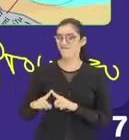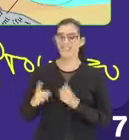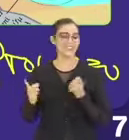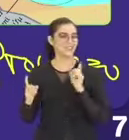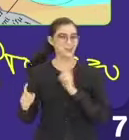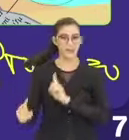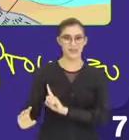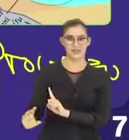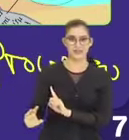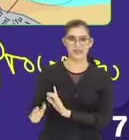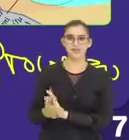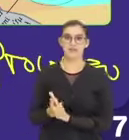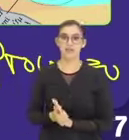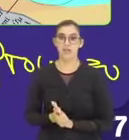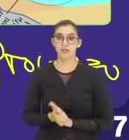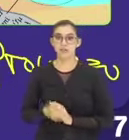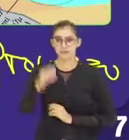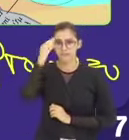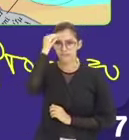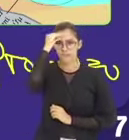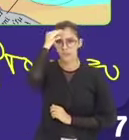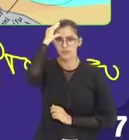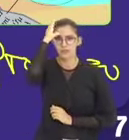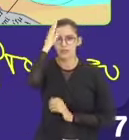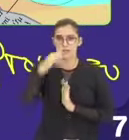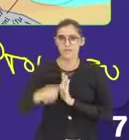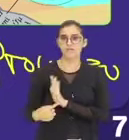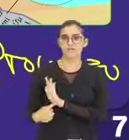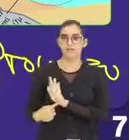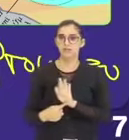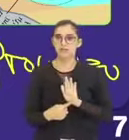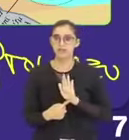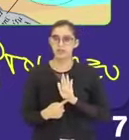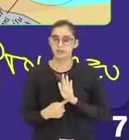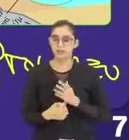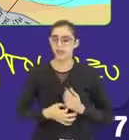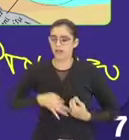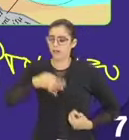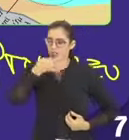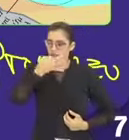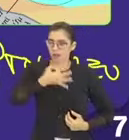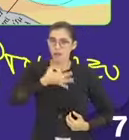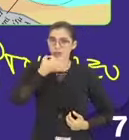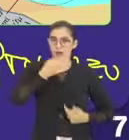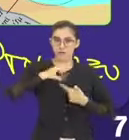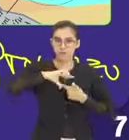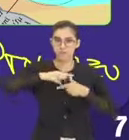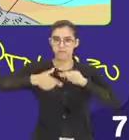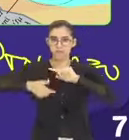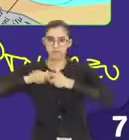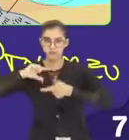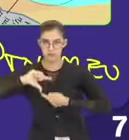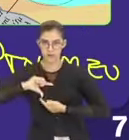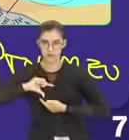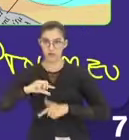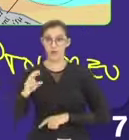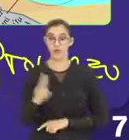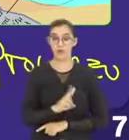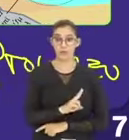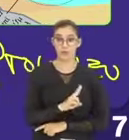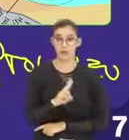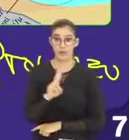argumentos lógicos. O nome dessa ciência é metafísica, né? Metafísica, a ciência